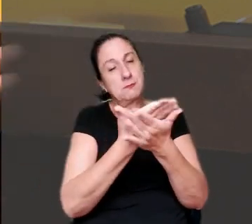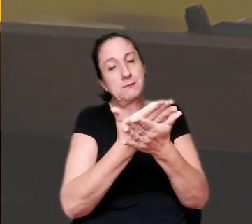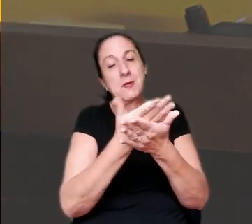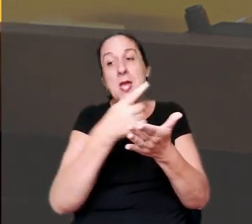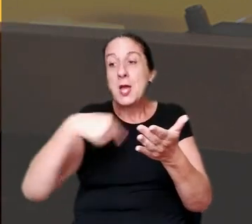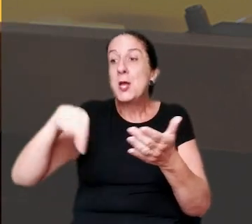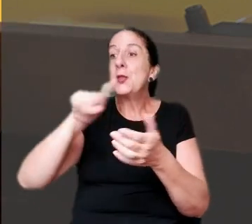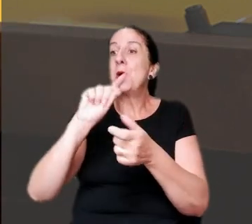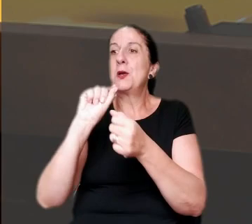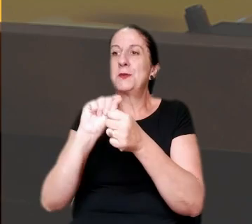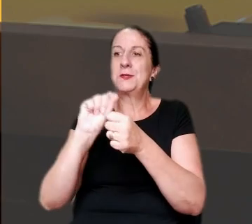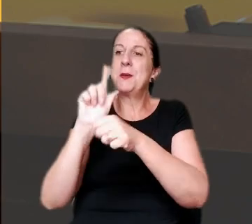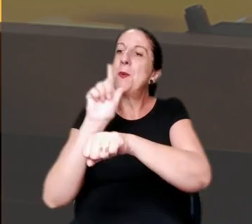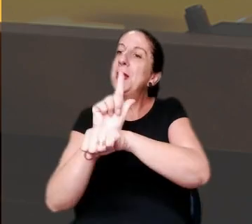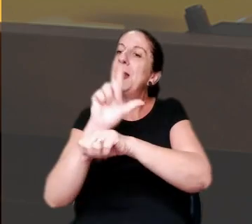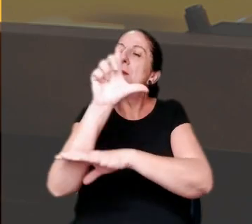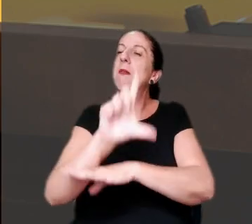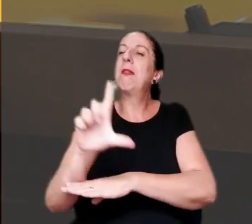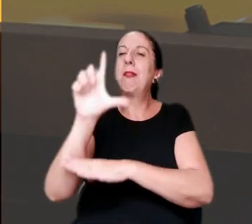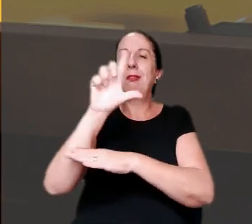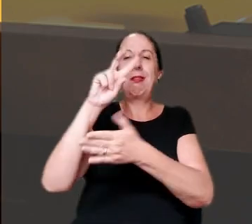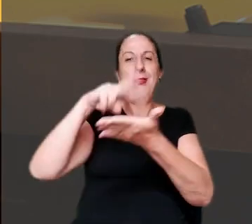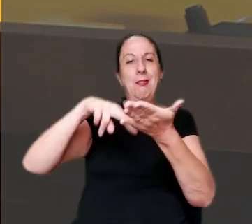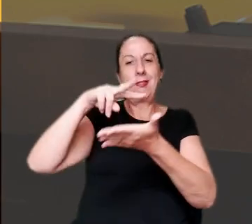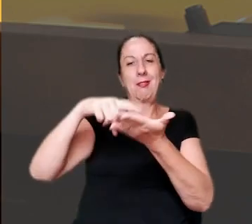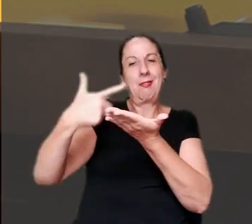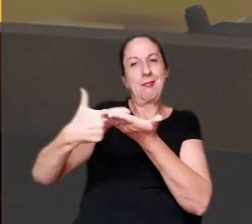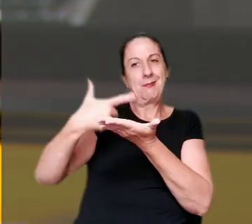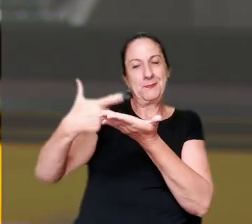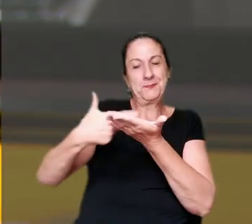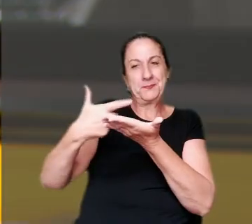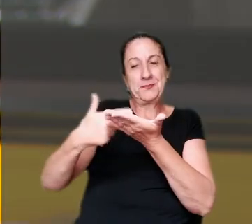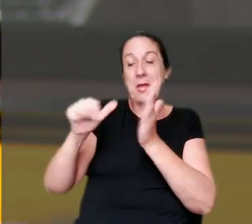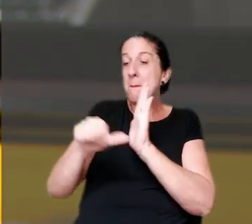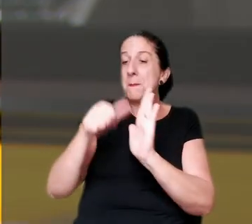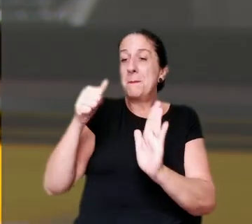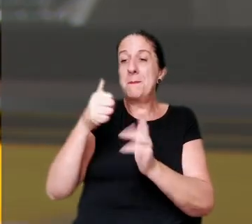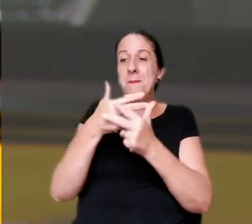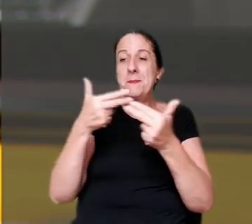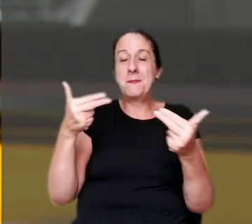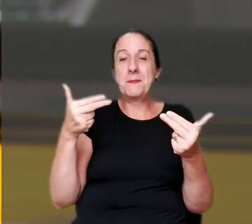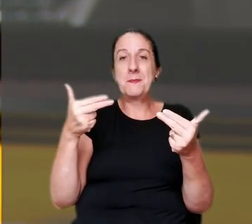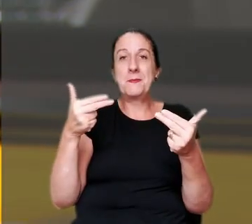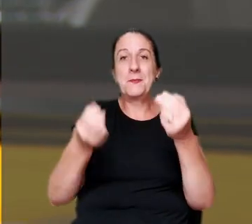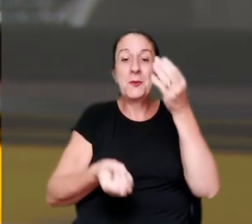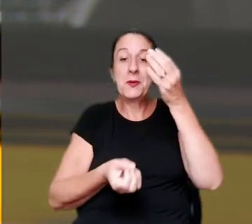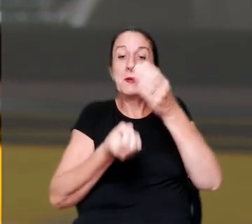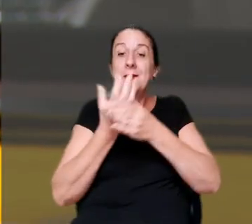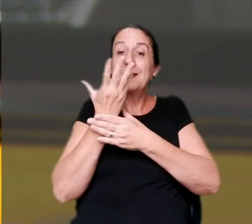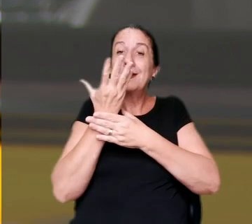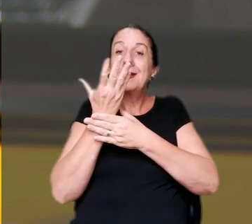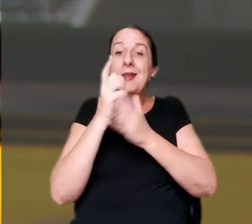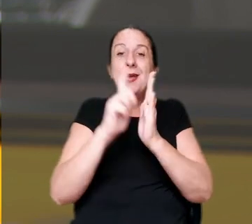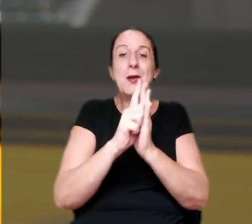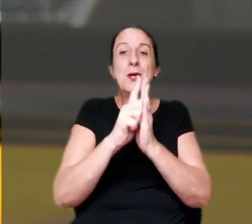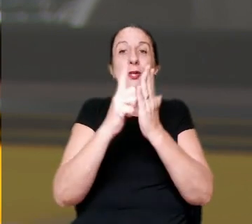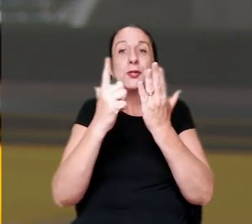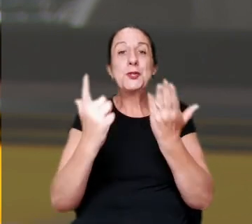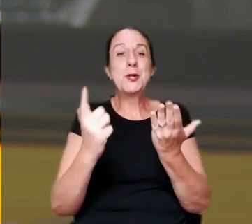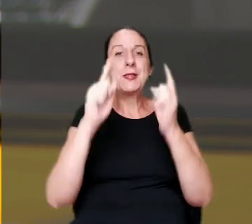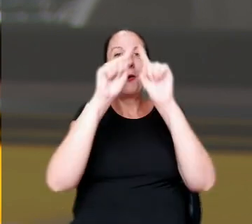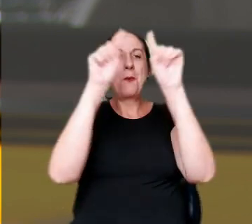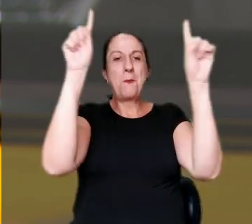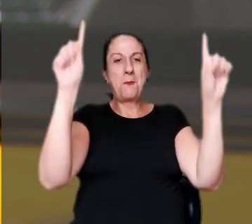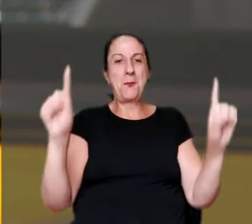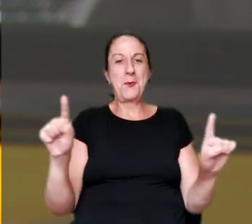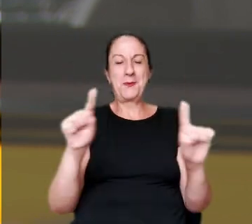Grêmio Estudantil e nós fizemos esse Grêmio Literário. E a primeira iniciativa foi criar